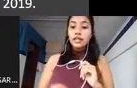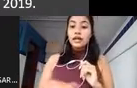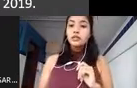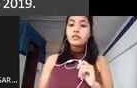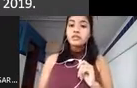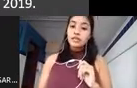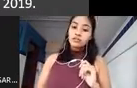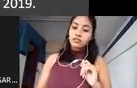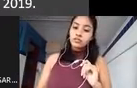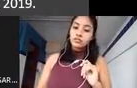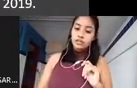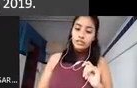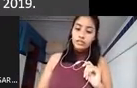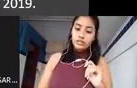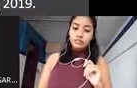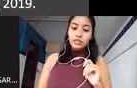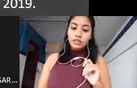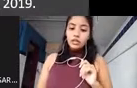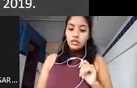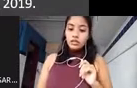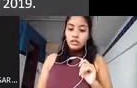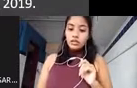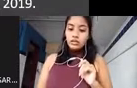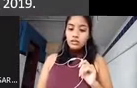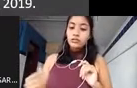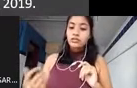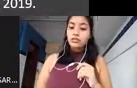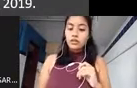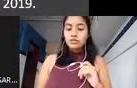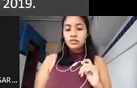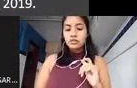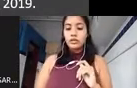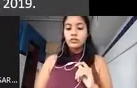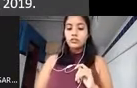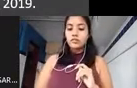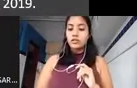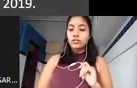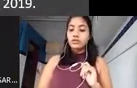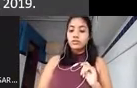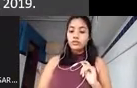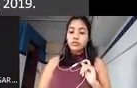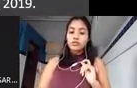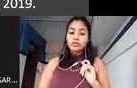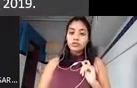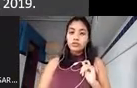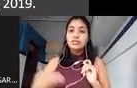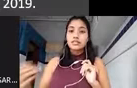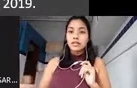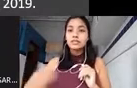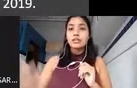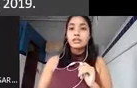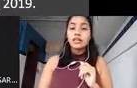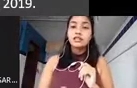cidade. Ainda observa-se uma dificuldade para solucionar os assentamentos devido ao alto número de